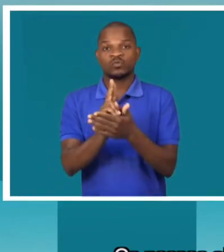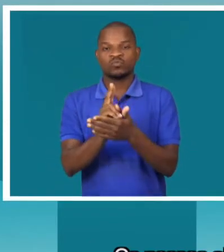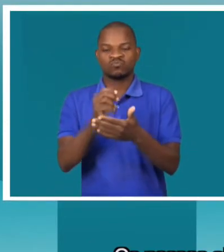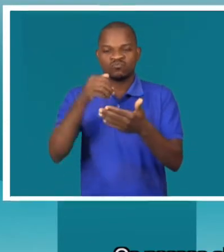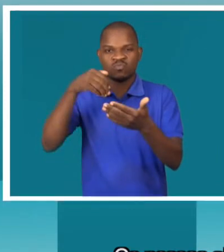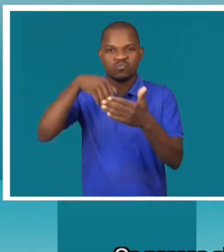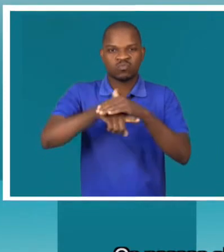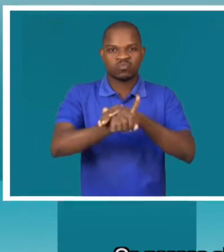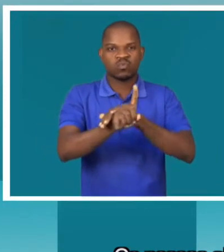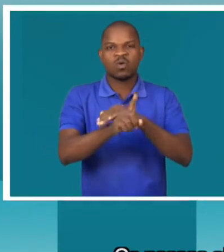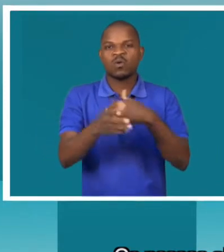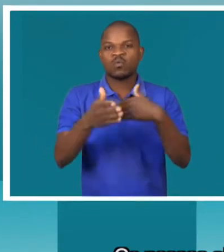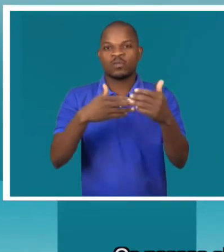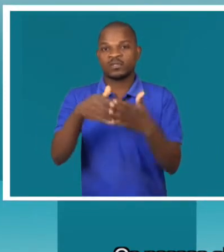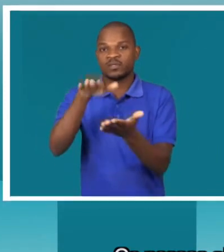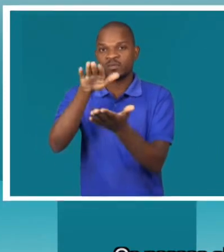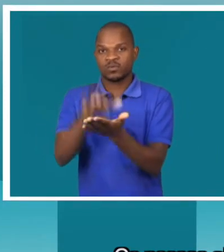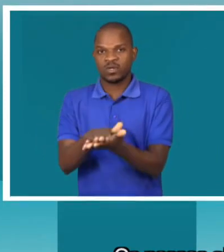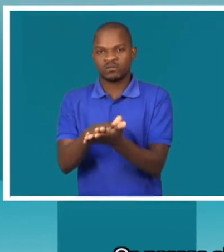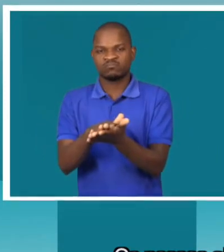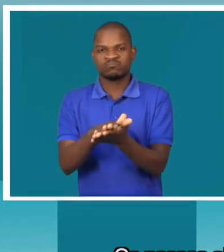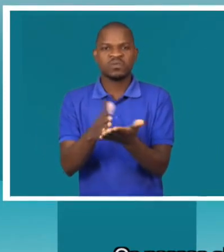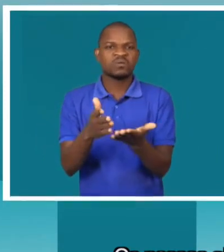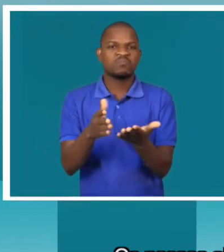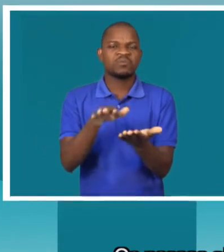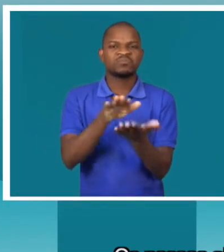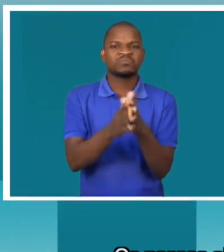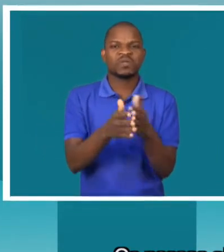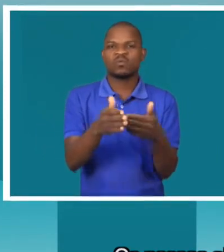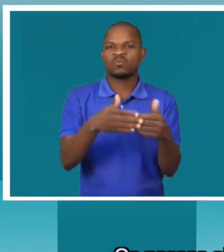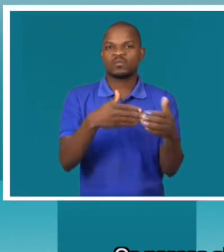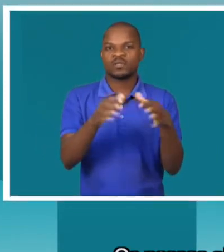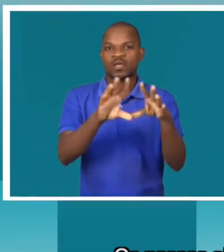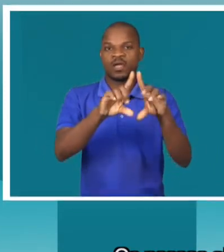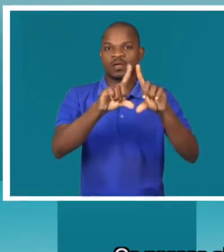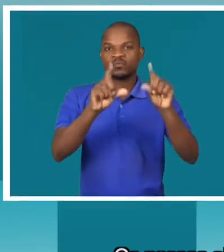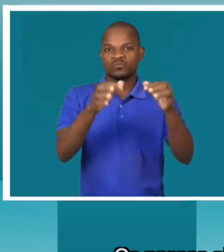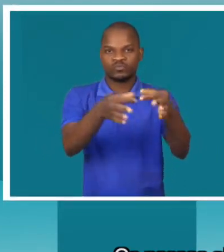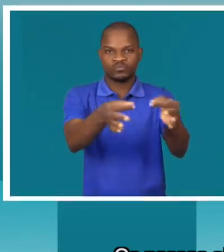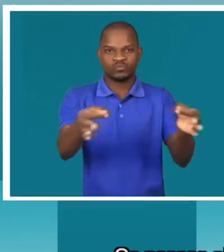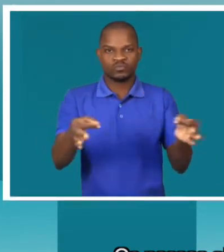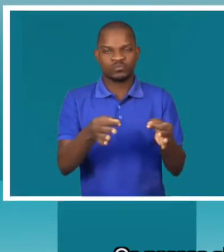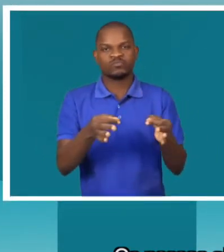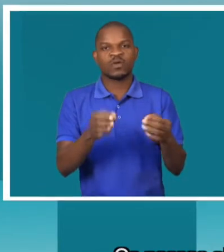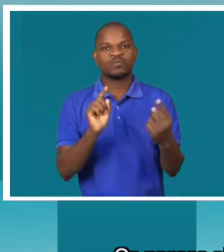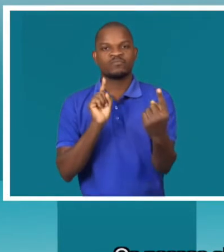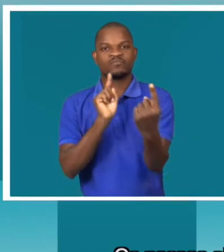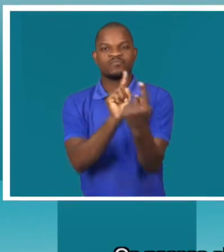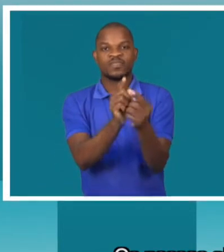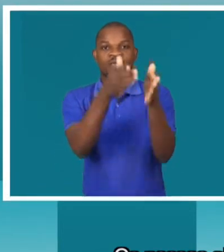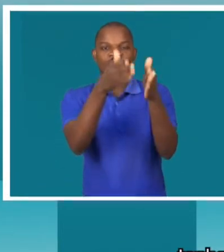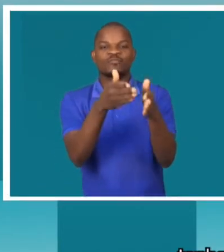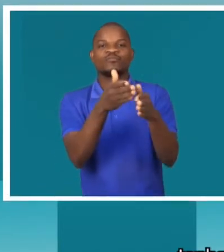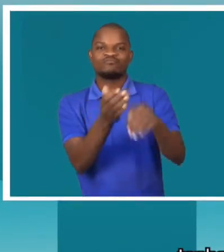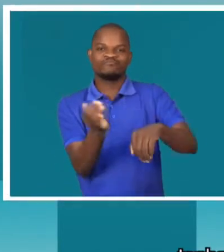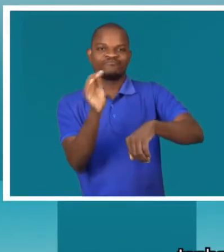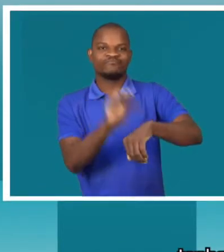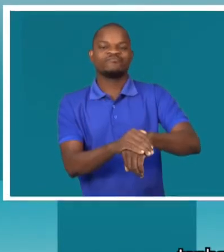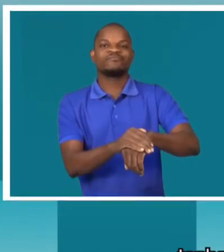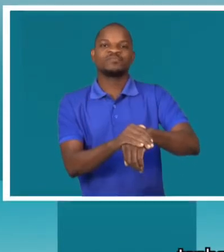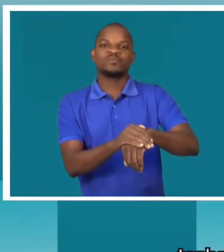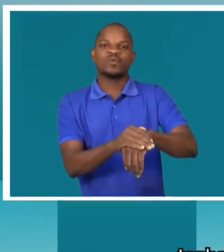nossos alunos, quando chegam em um determinado setor, querem tratar de certa documentação,